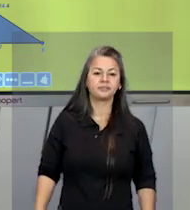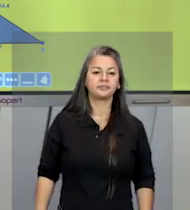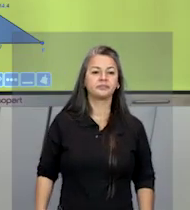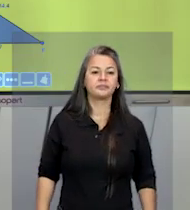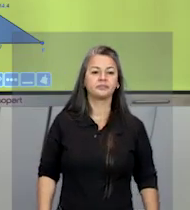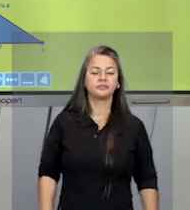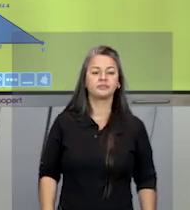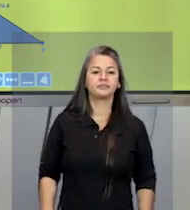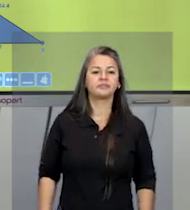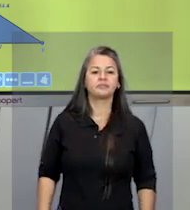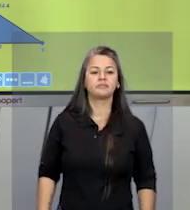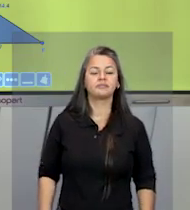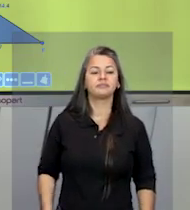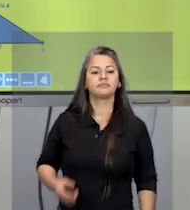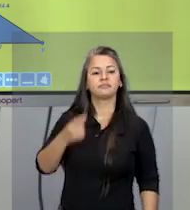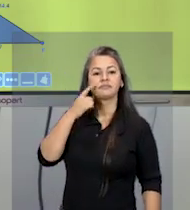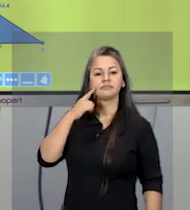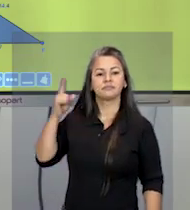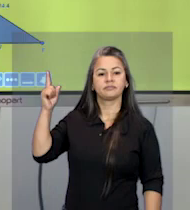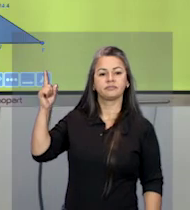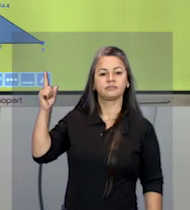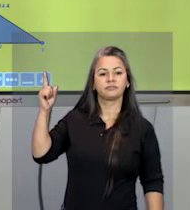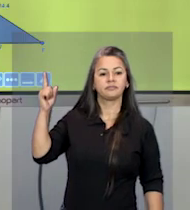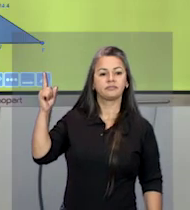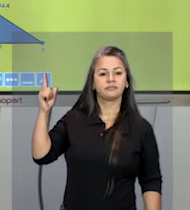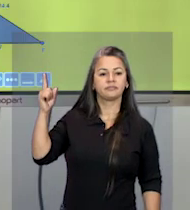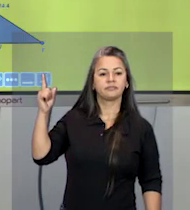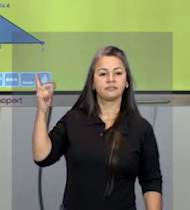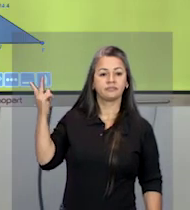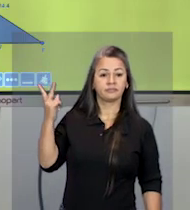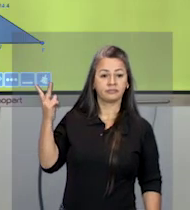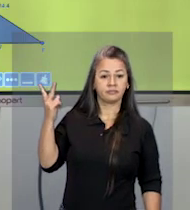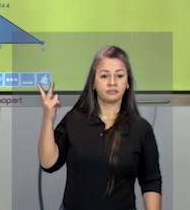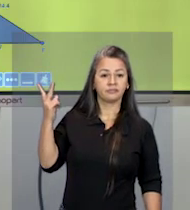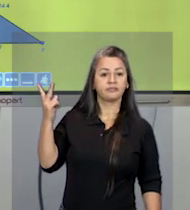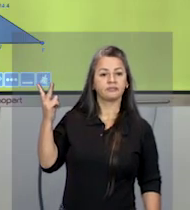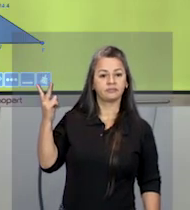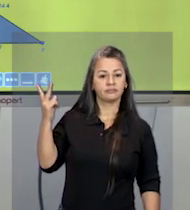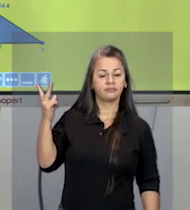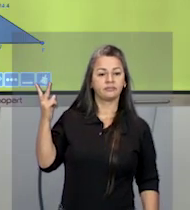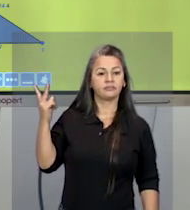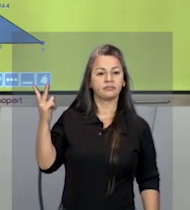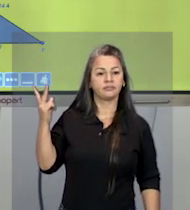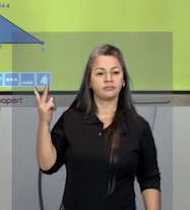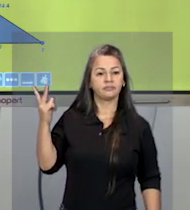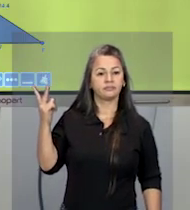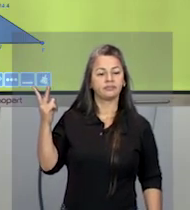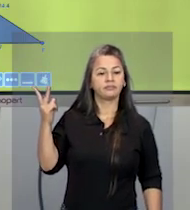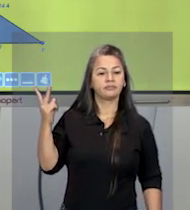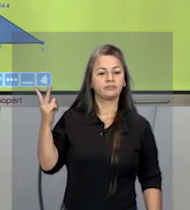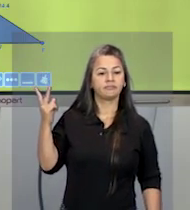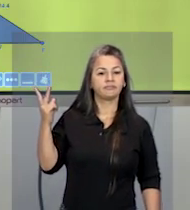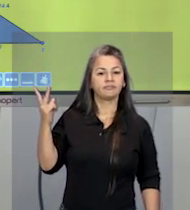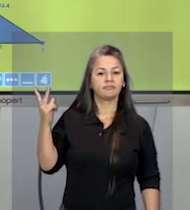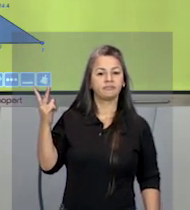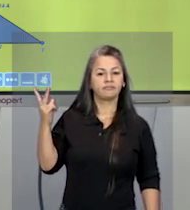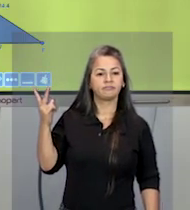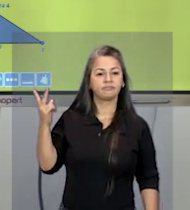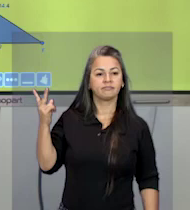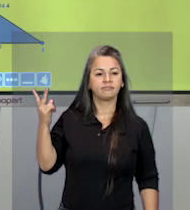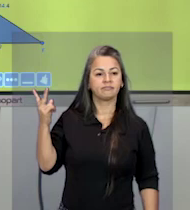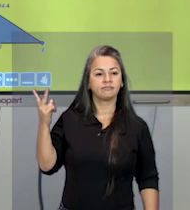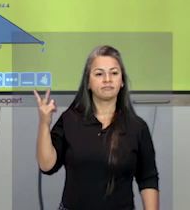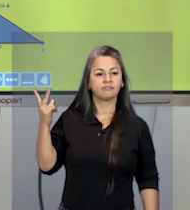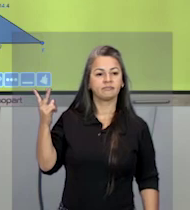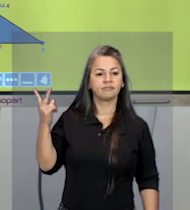juntos. Então, nós temos aqui esses nossos dois triângulos e nós iremos trabalhar essas